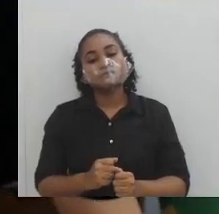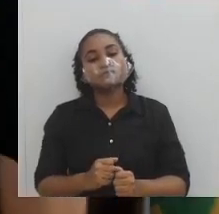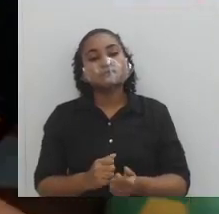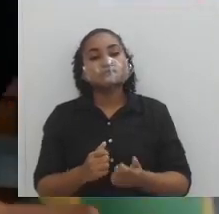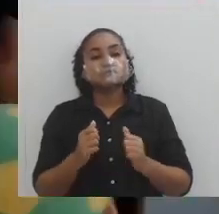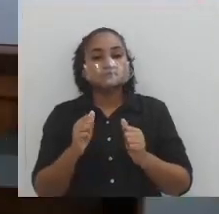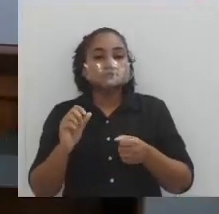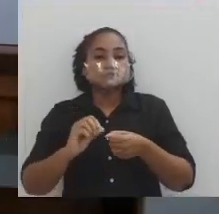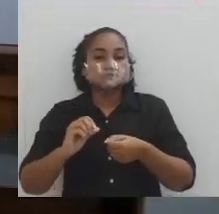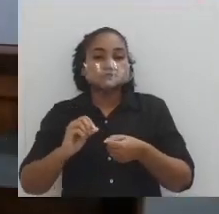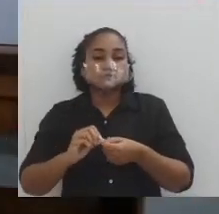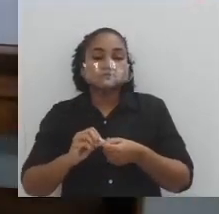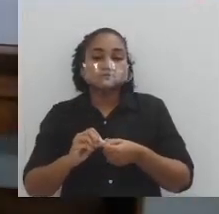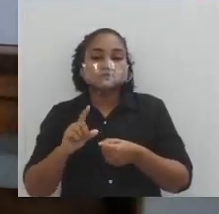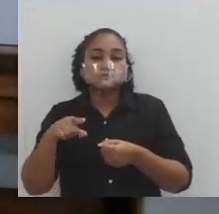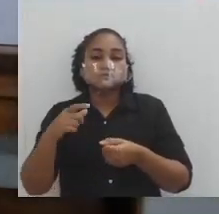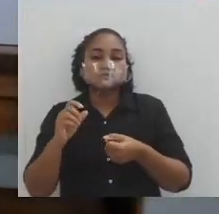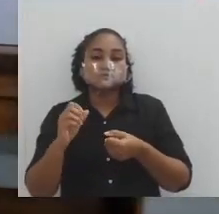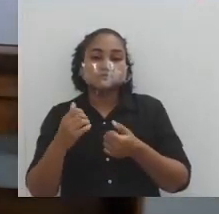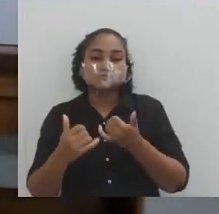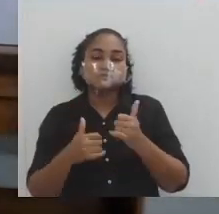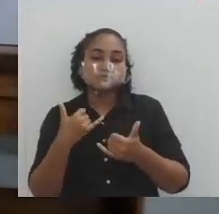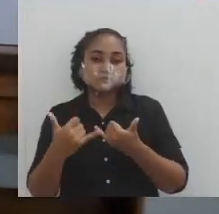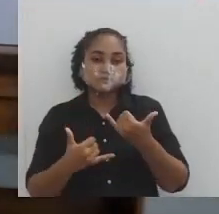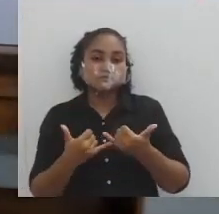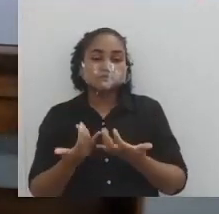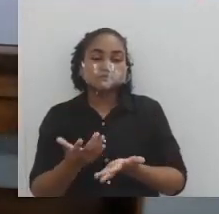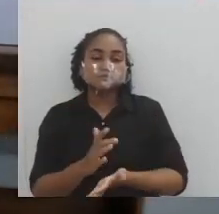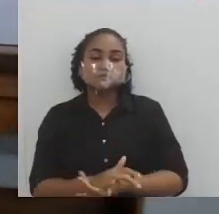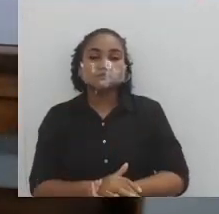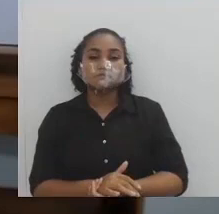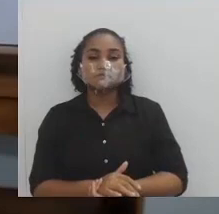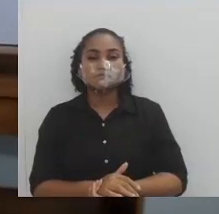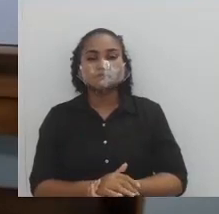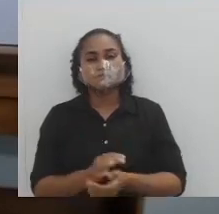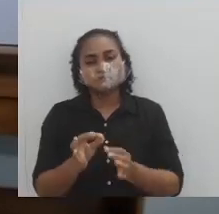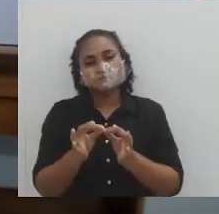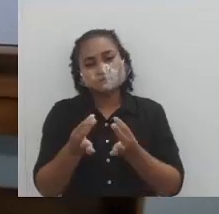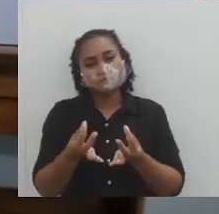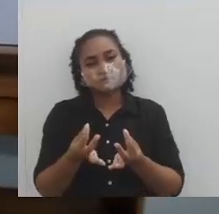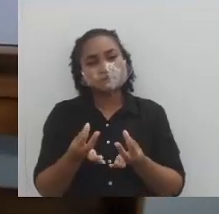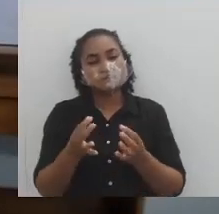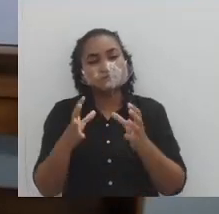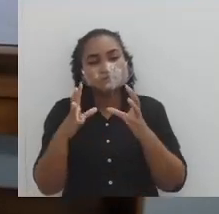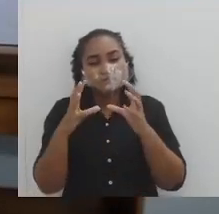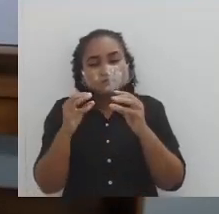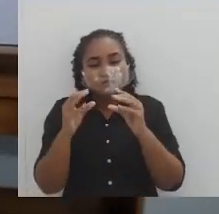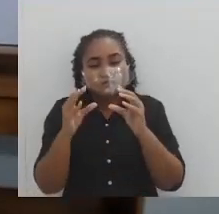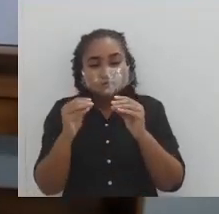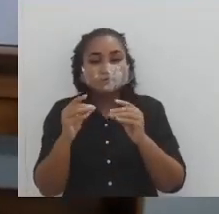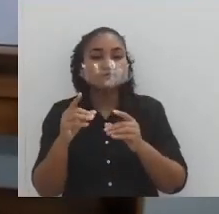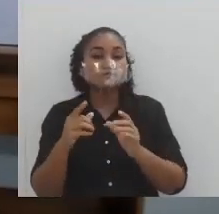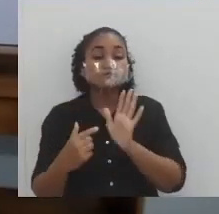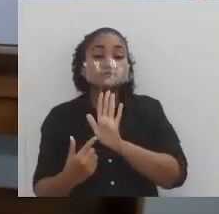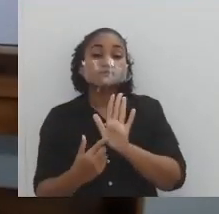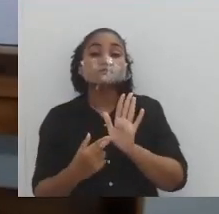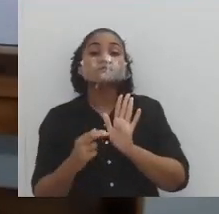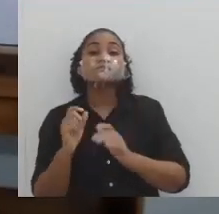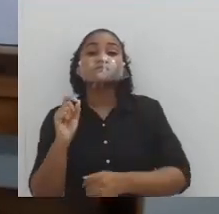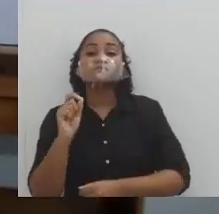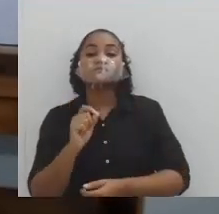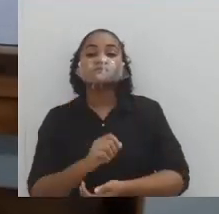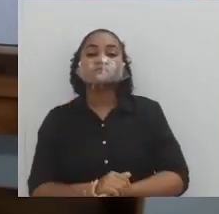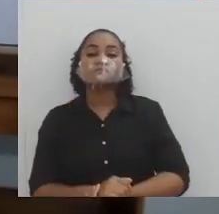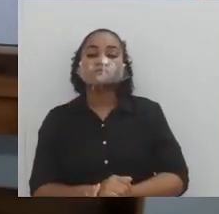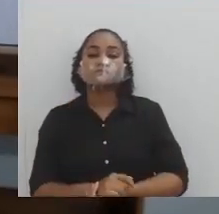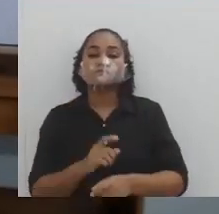fazer um outro jogo. Essa bola é uma bola simples, ela é até fofinha, mas eu trouxe para representar